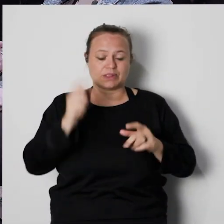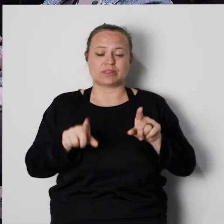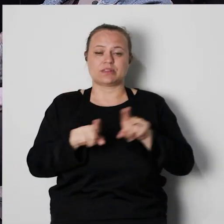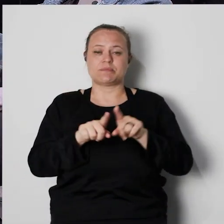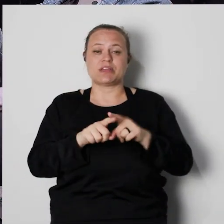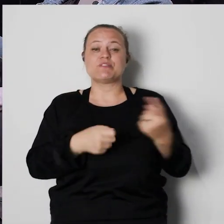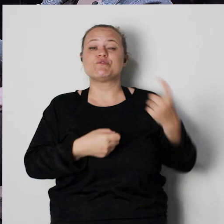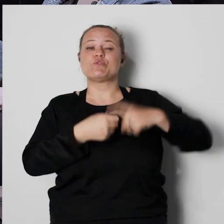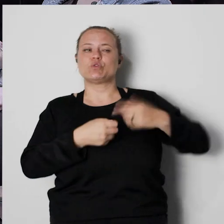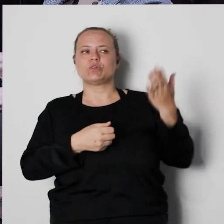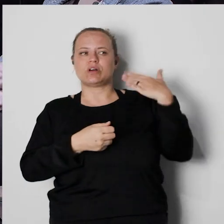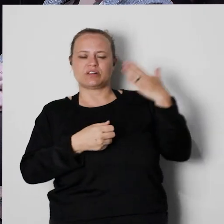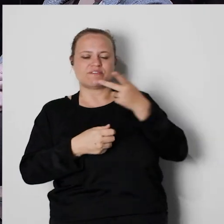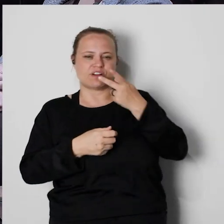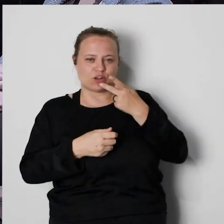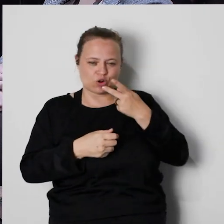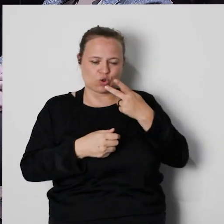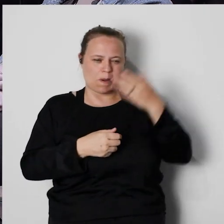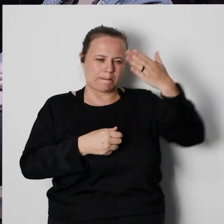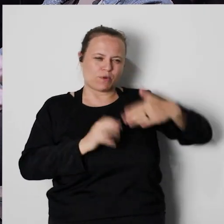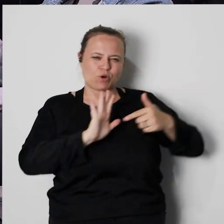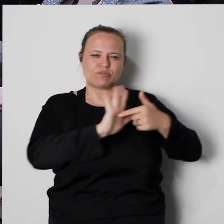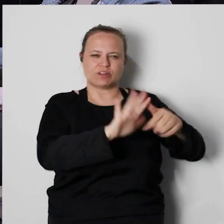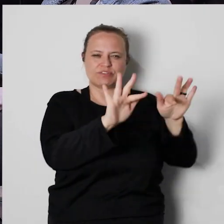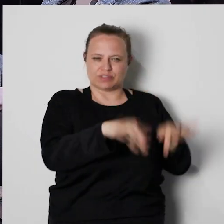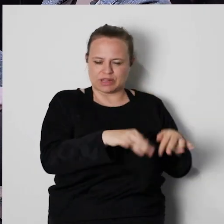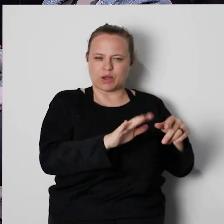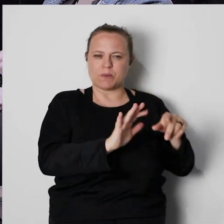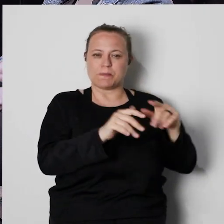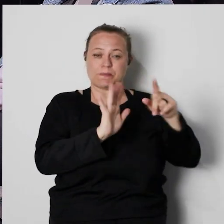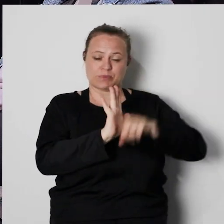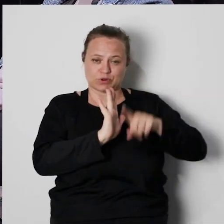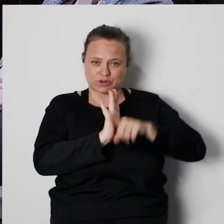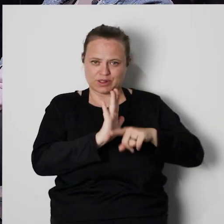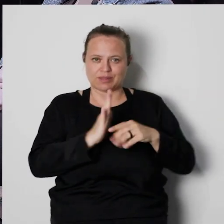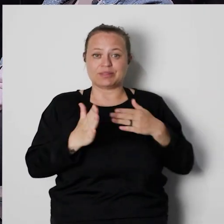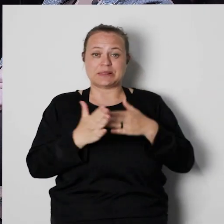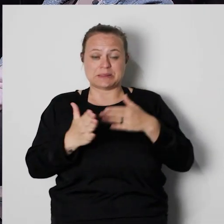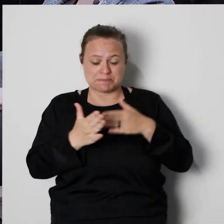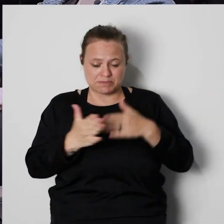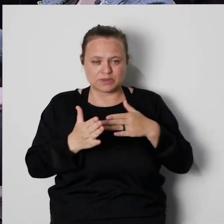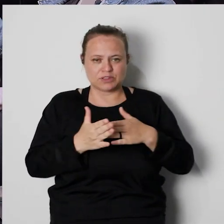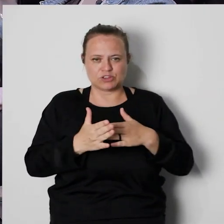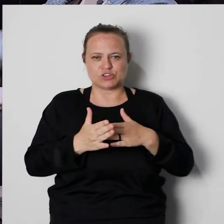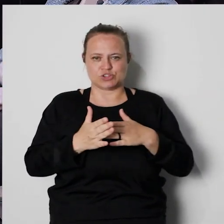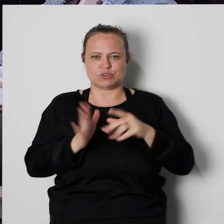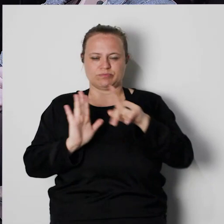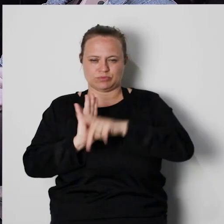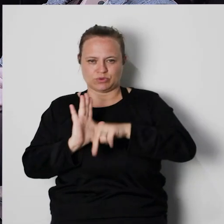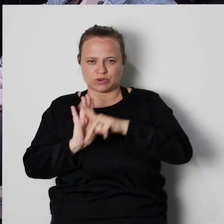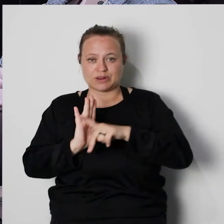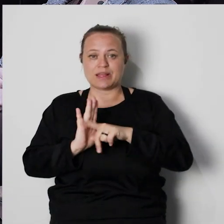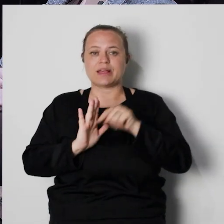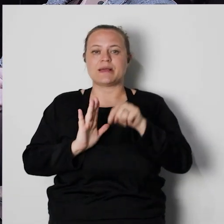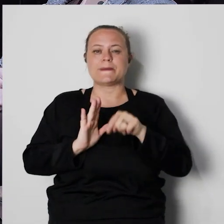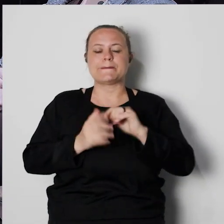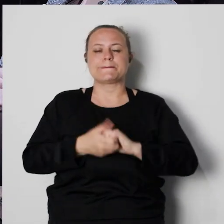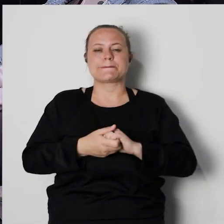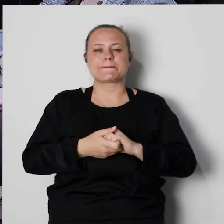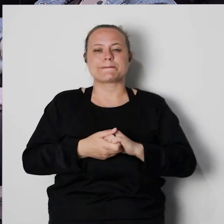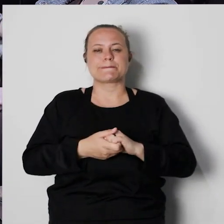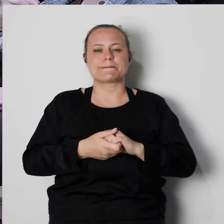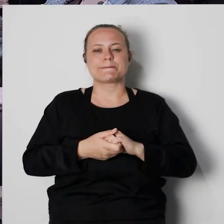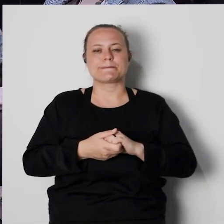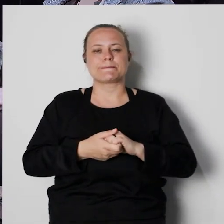mas eu acho que nos preparou de certa maneira, assim. E a outra parte é que, voltando um pouco do que a gente conversou lá de prestação